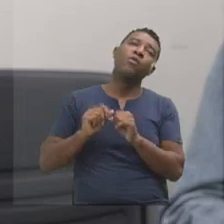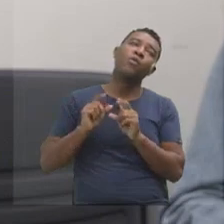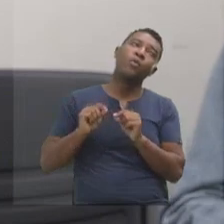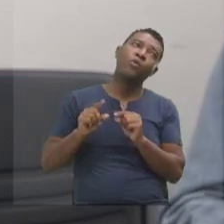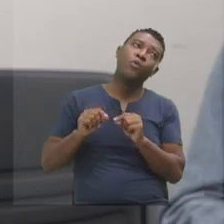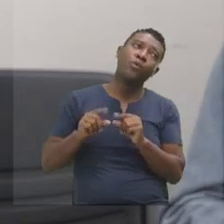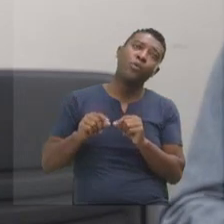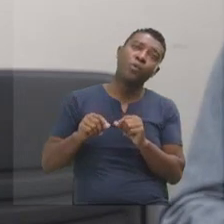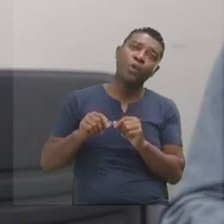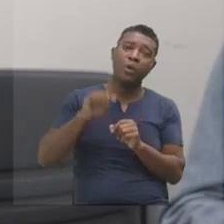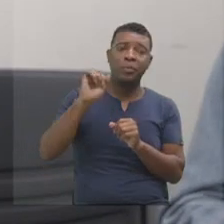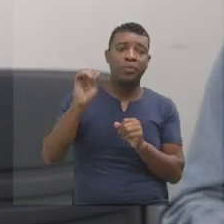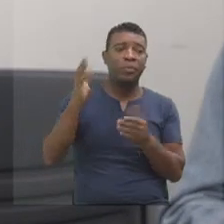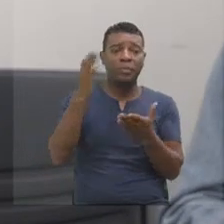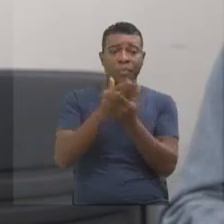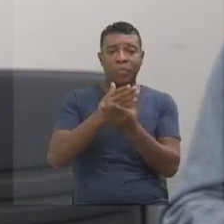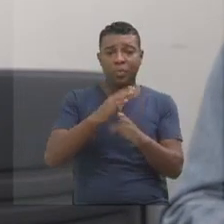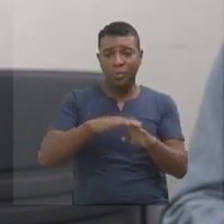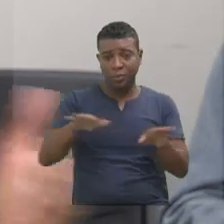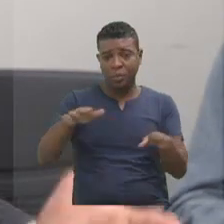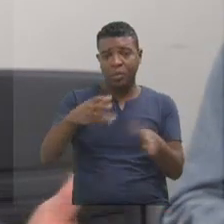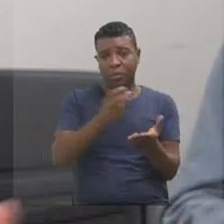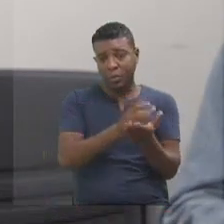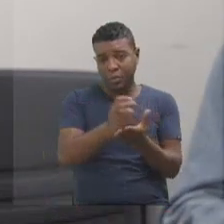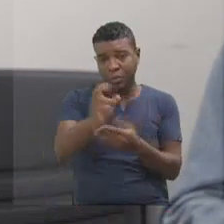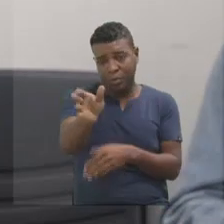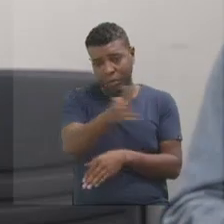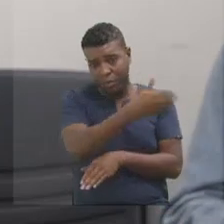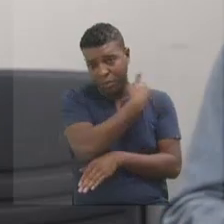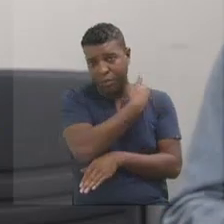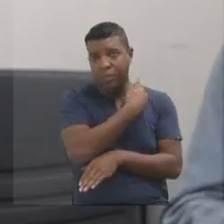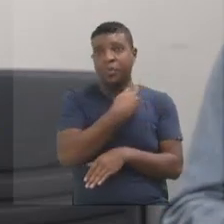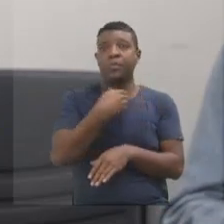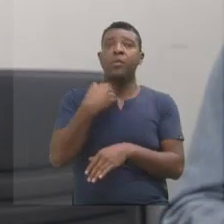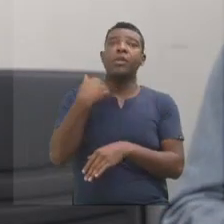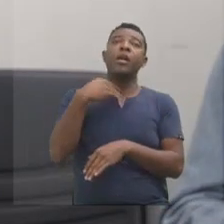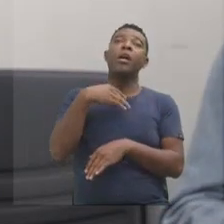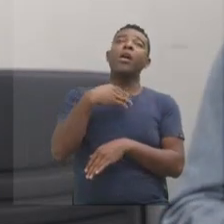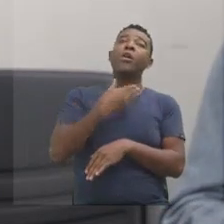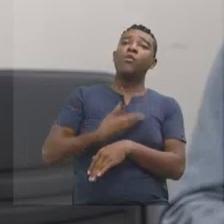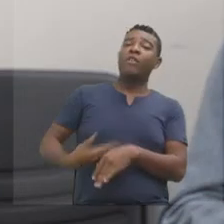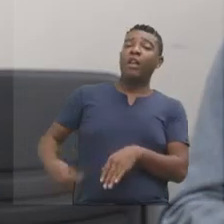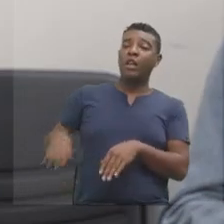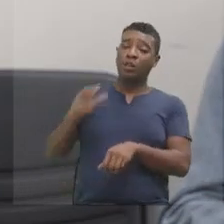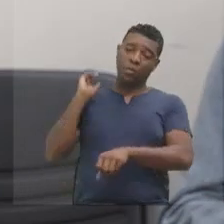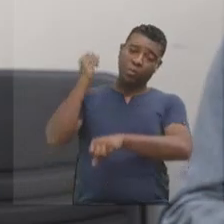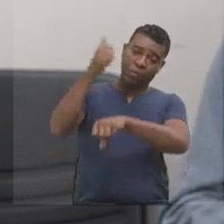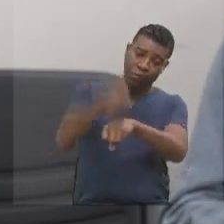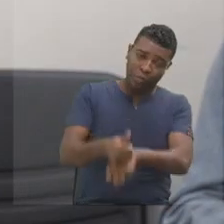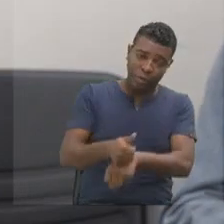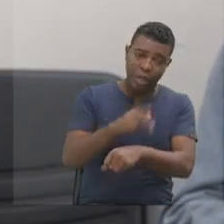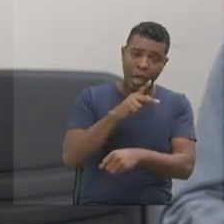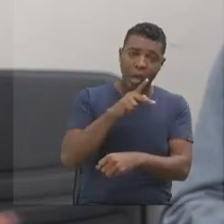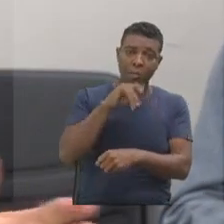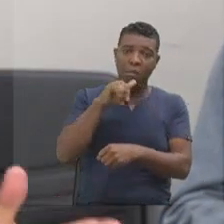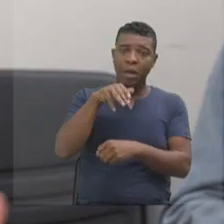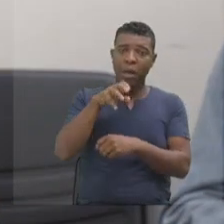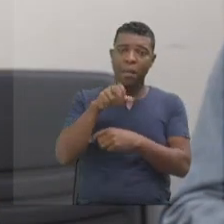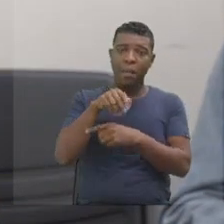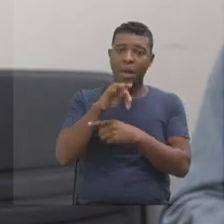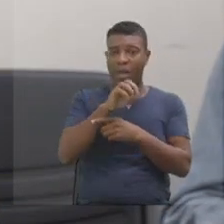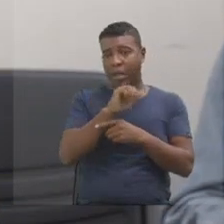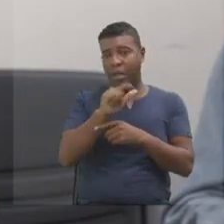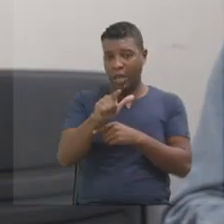acabou e né o Governador Fernando Pimentel né assumiu e